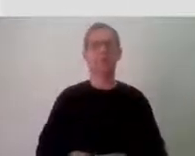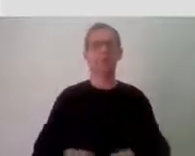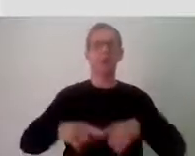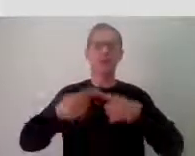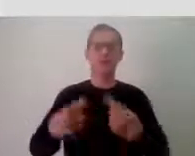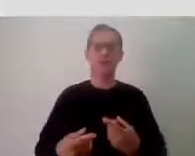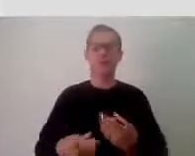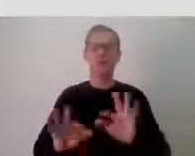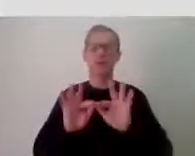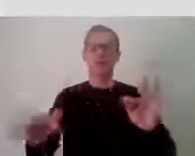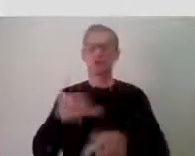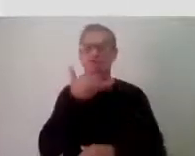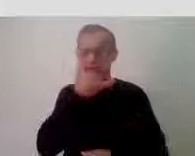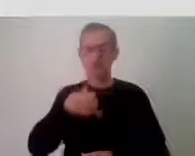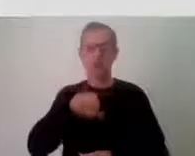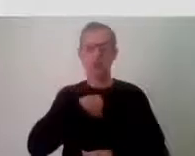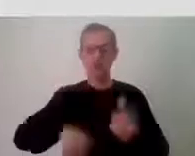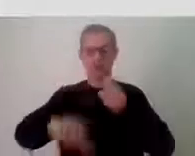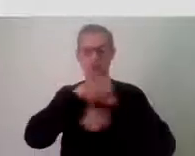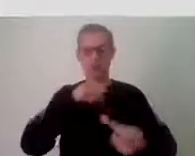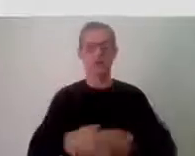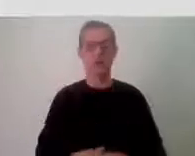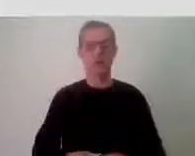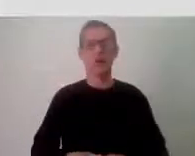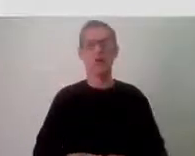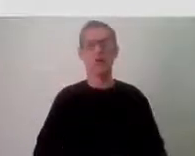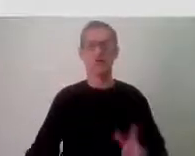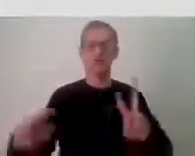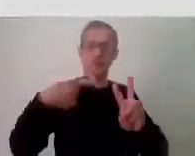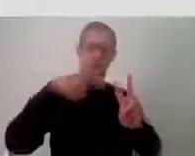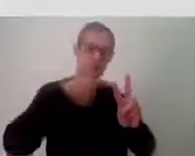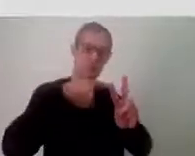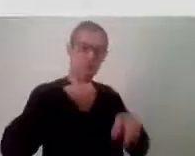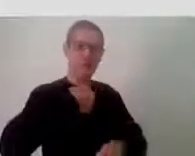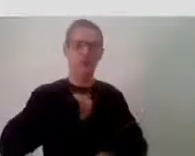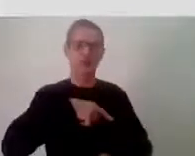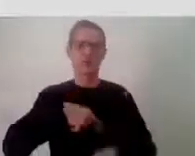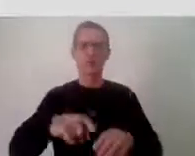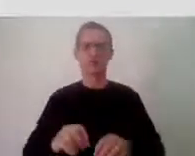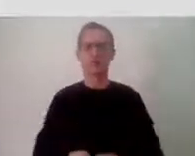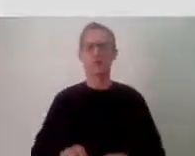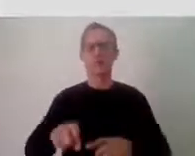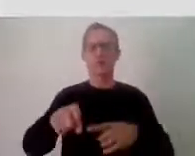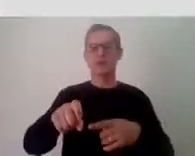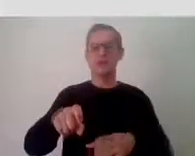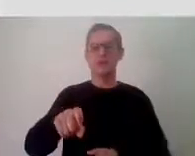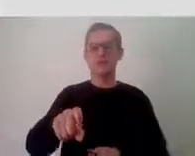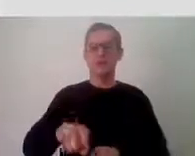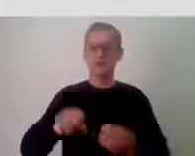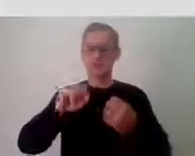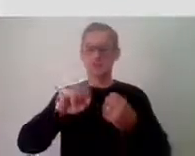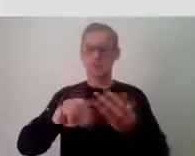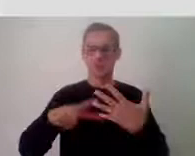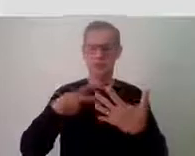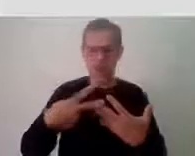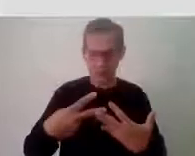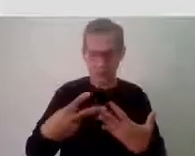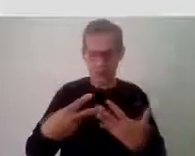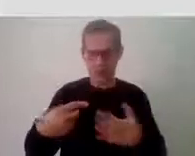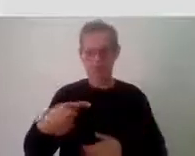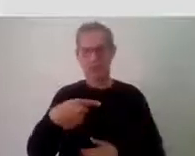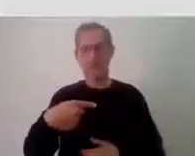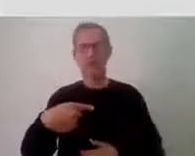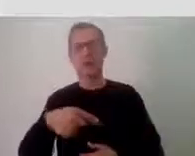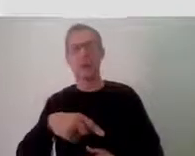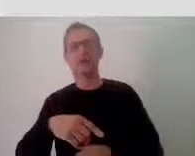uma fração, perdão. Eu posso transformar em uma raiz e quando eu tenho x elevado a um expoente negativo, eu tenho 1 sobre